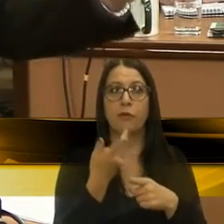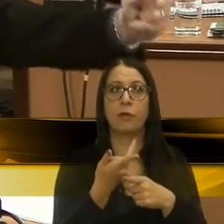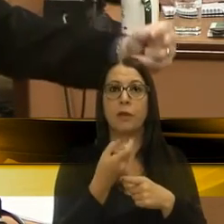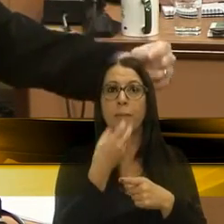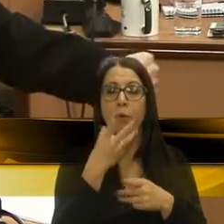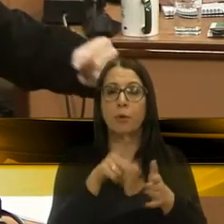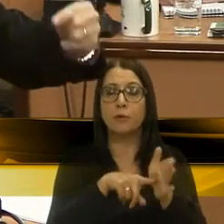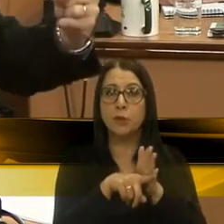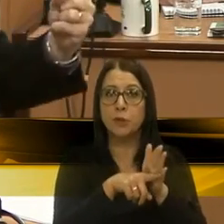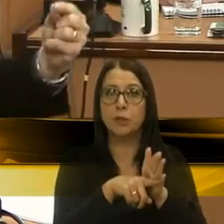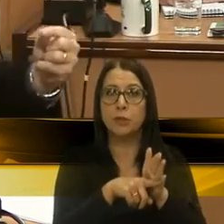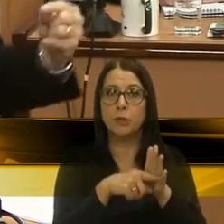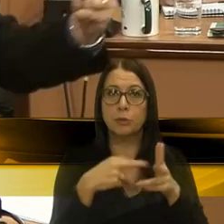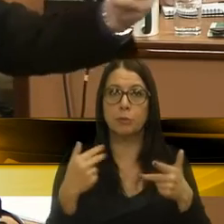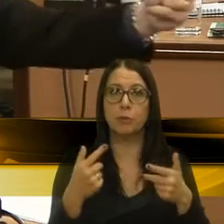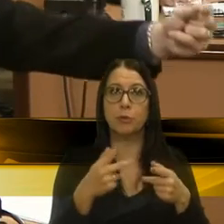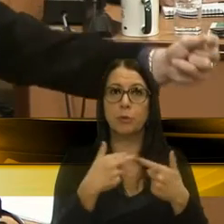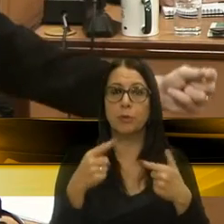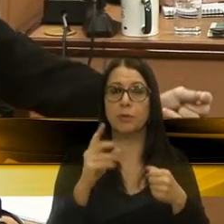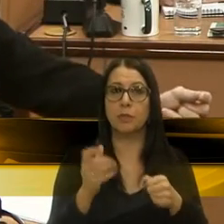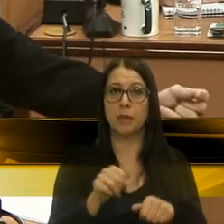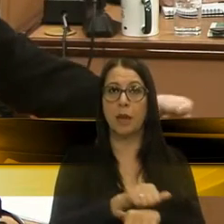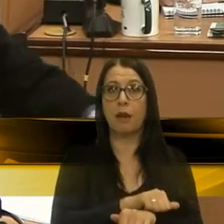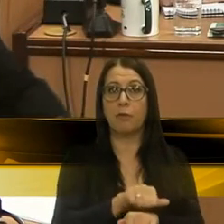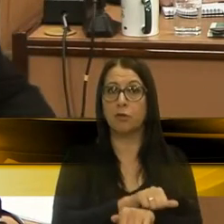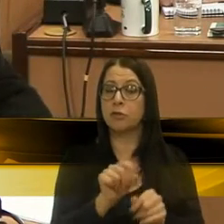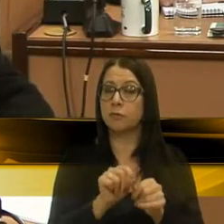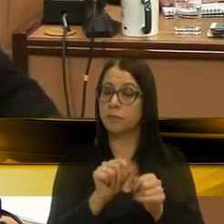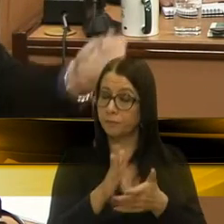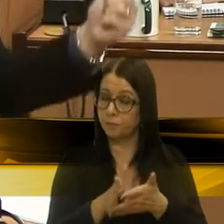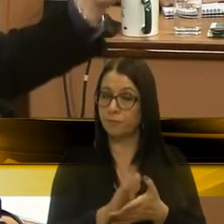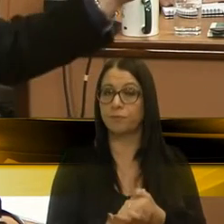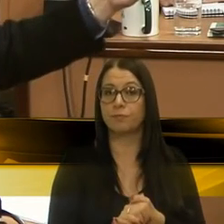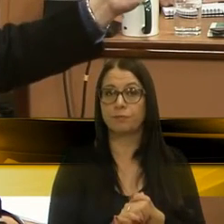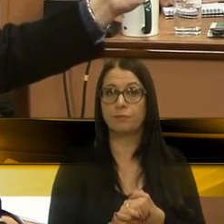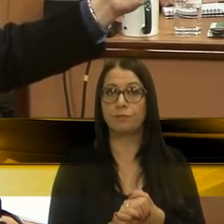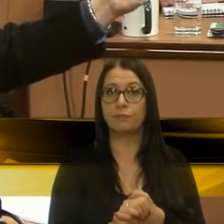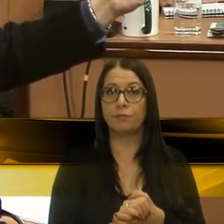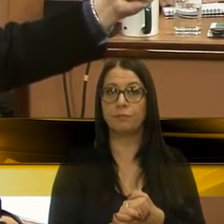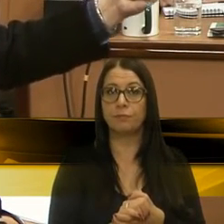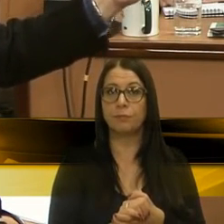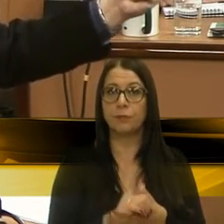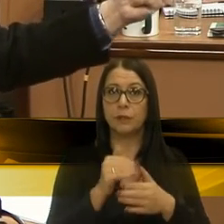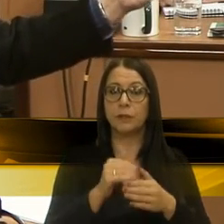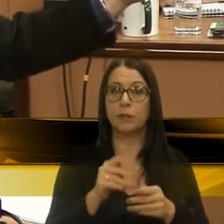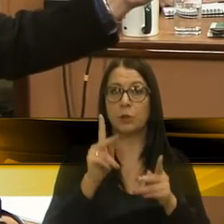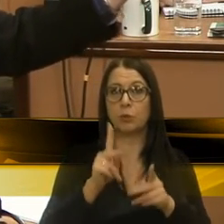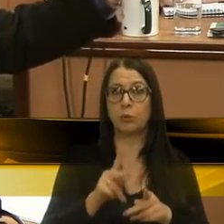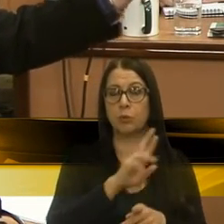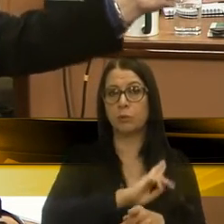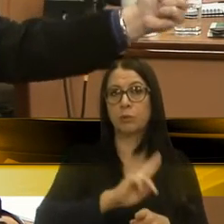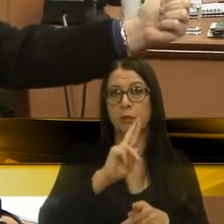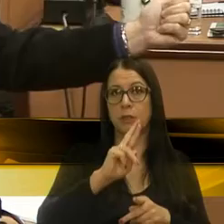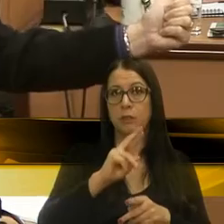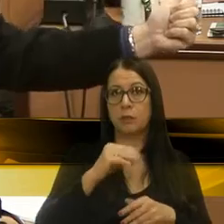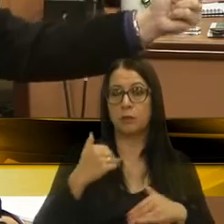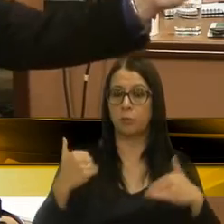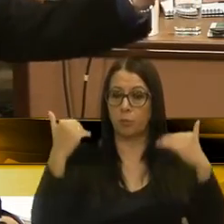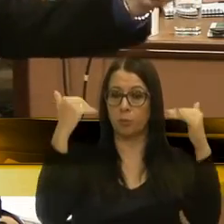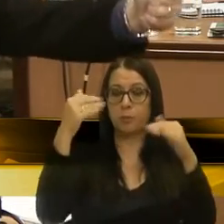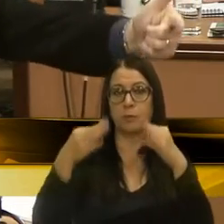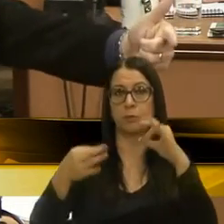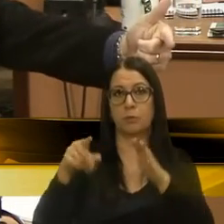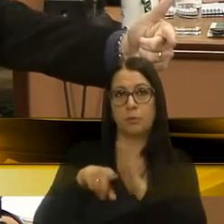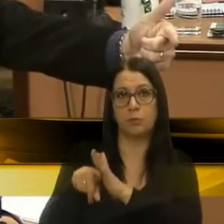boa investigação, as boas condenações que a Lava Jato fez. Então, a Procuradoria-Geral da República já instaurou processo investigativo